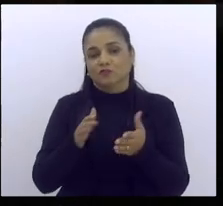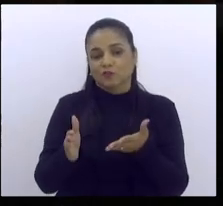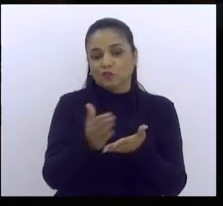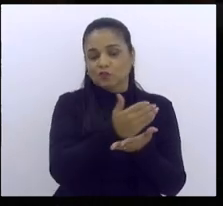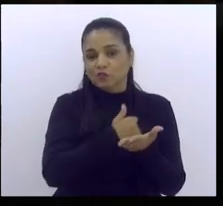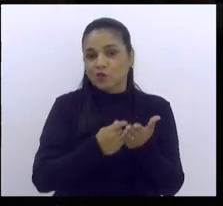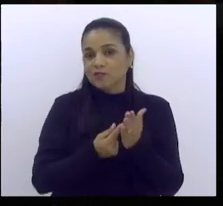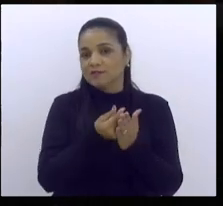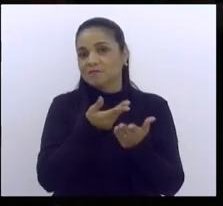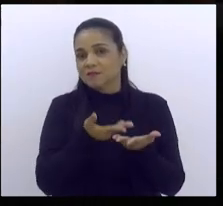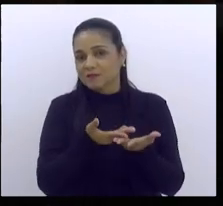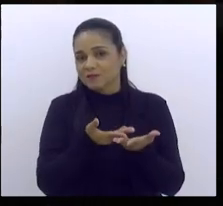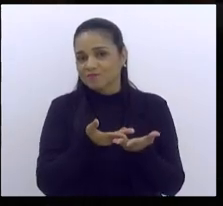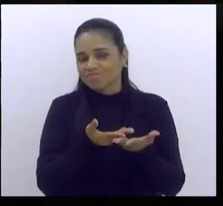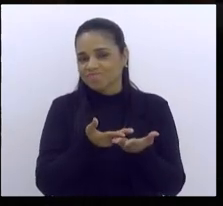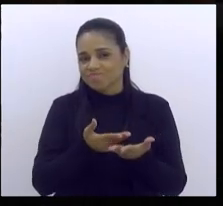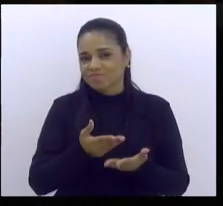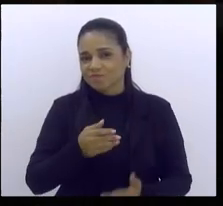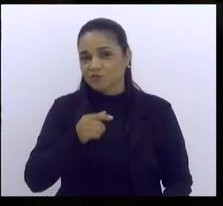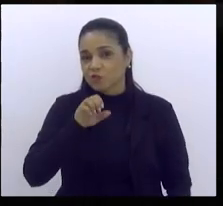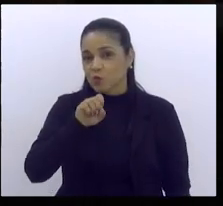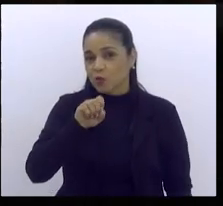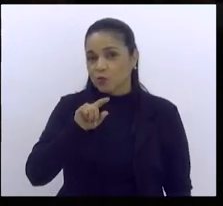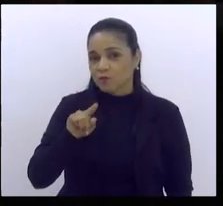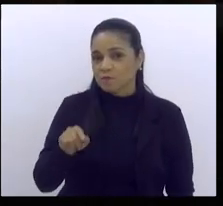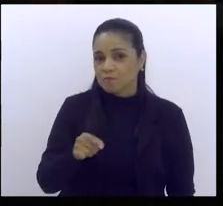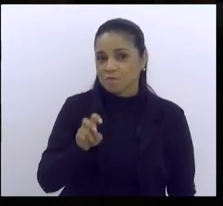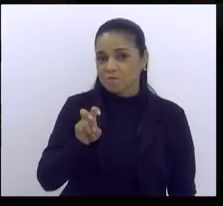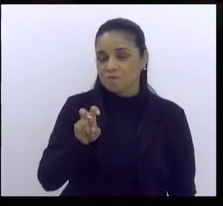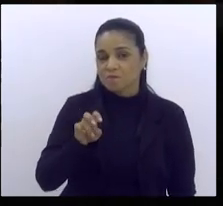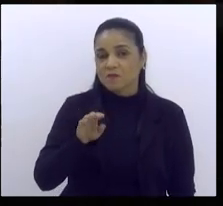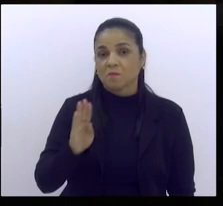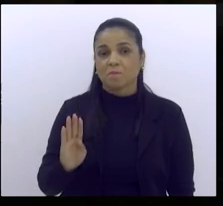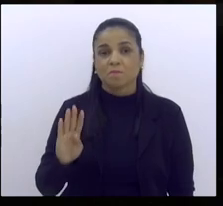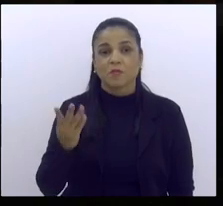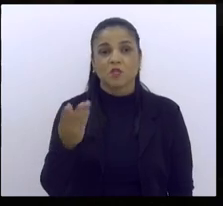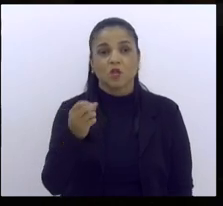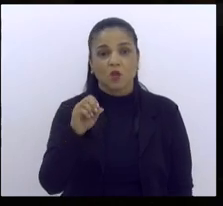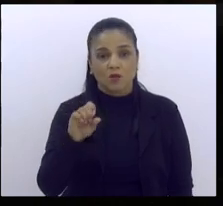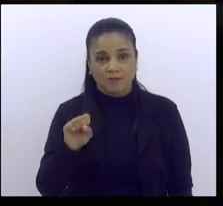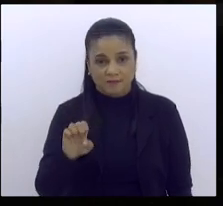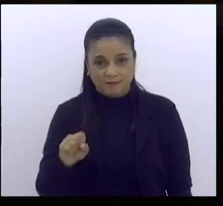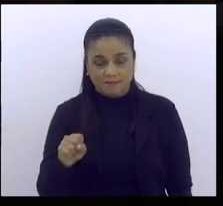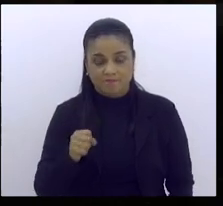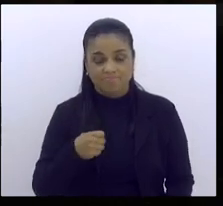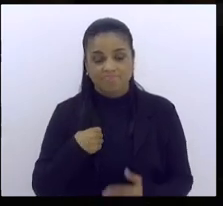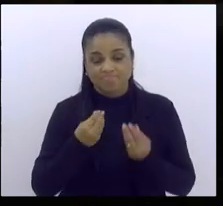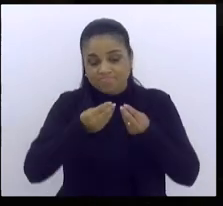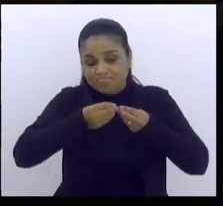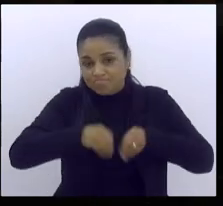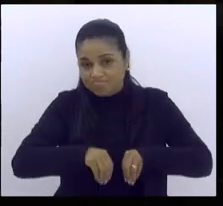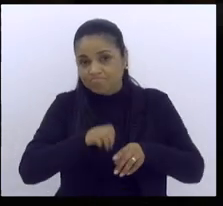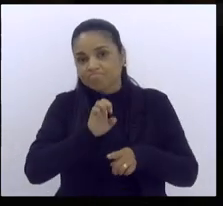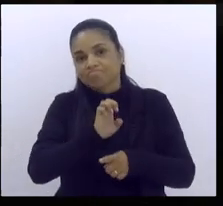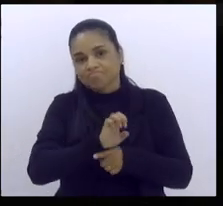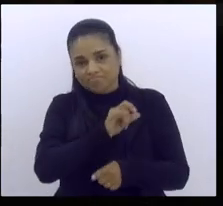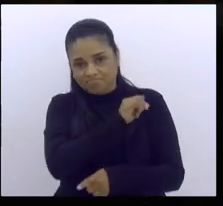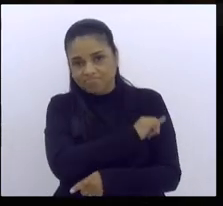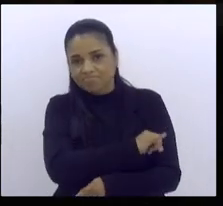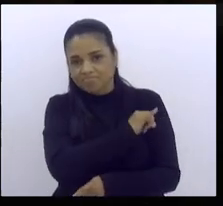Estamos vivendo, como eu disse ainda há pouco, à beira de um precipício,